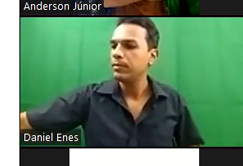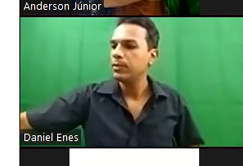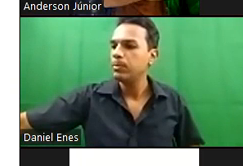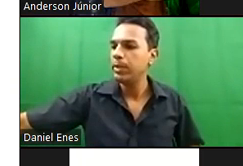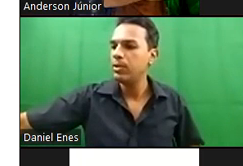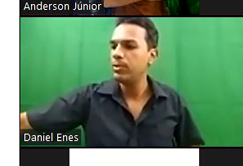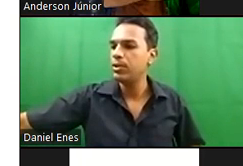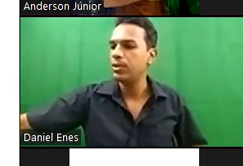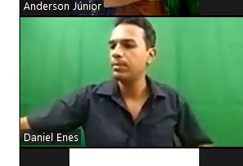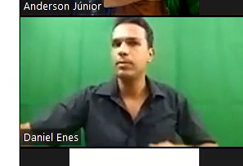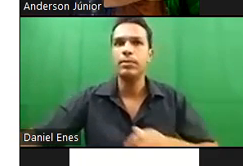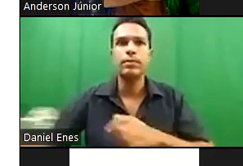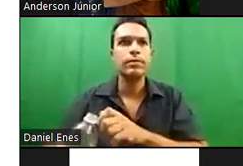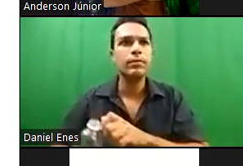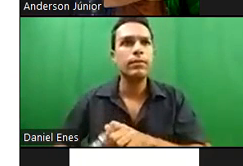curiosidade.